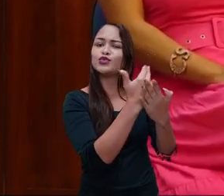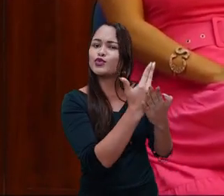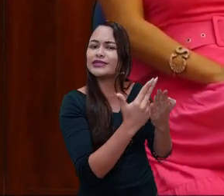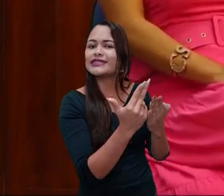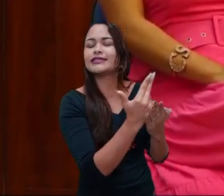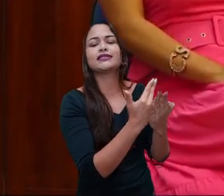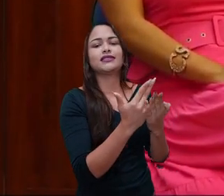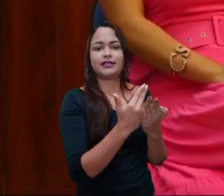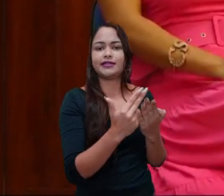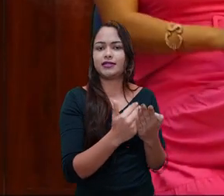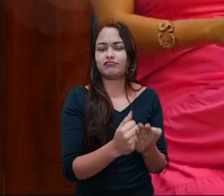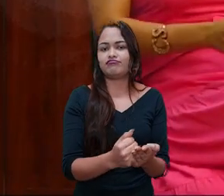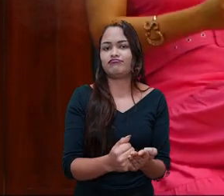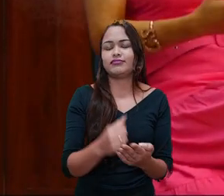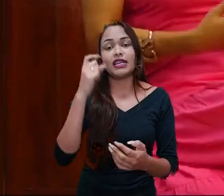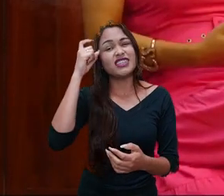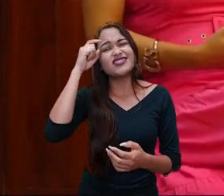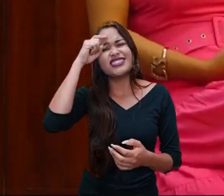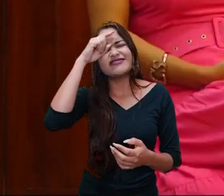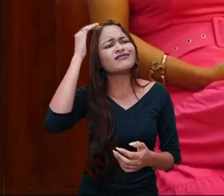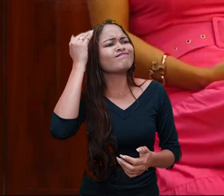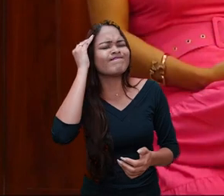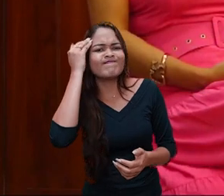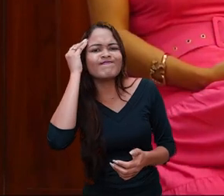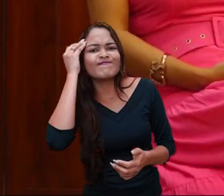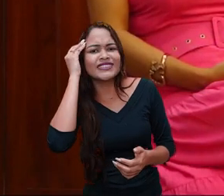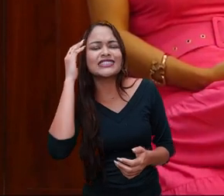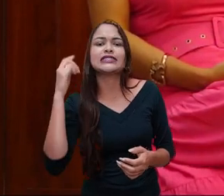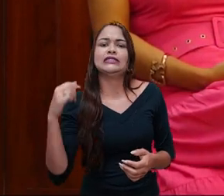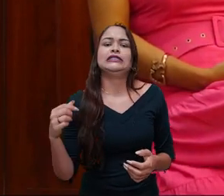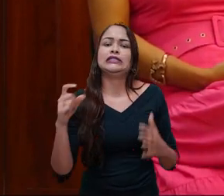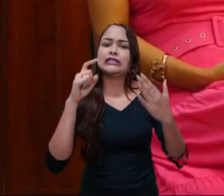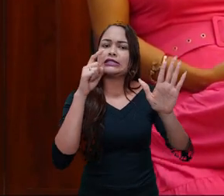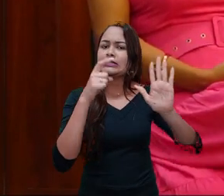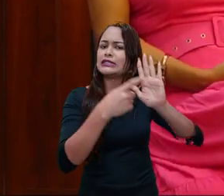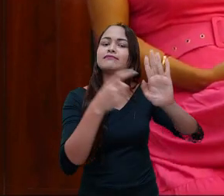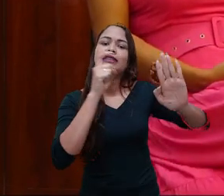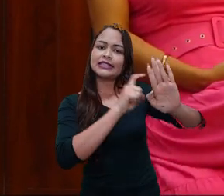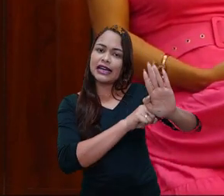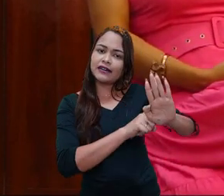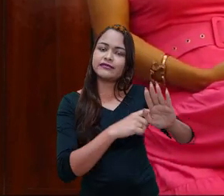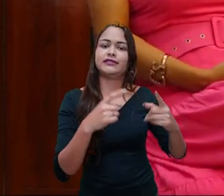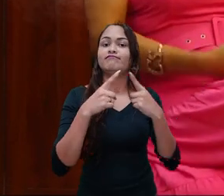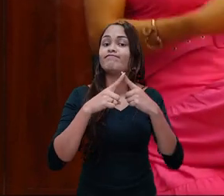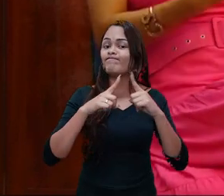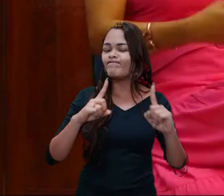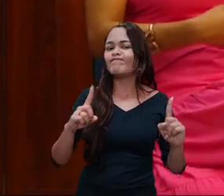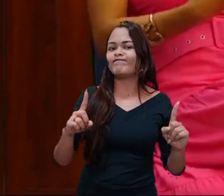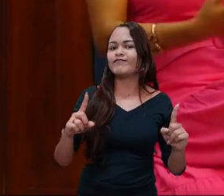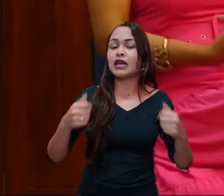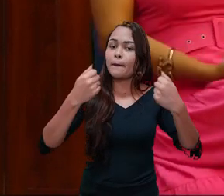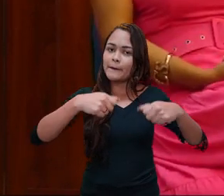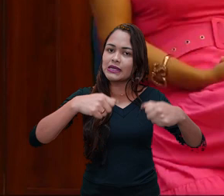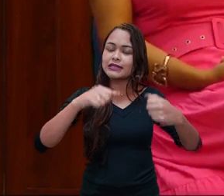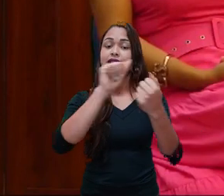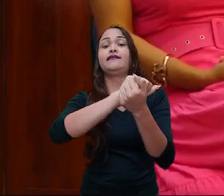desenho. Ele tinha dificuldade de entender ironias, metáforas, mas ele precisava